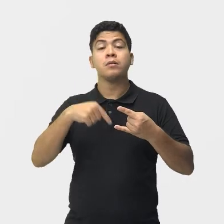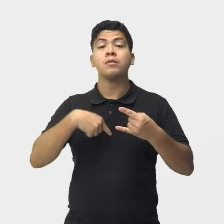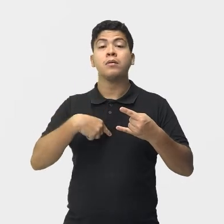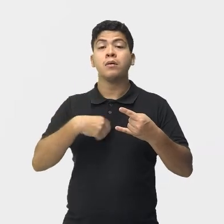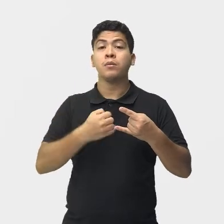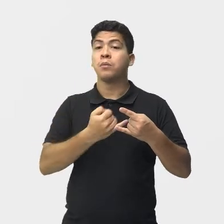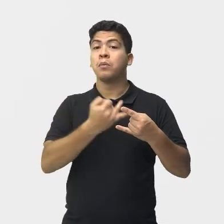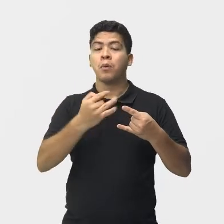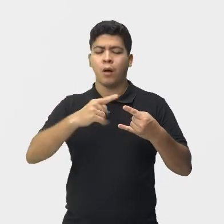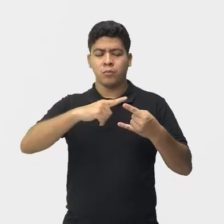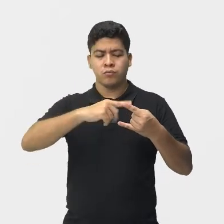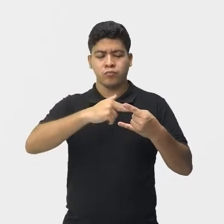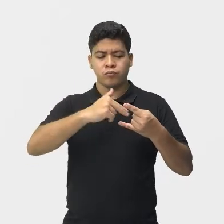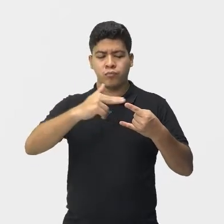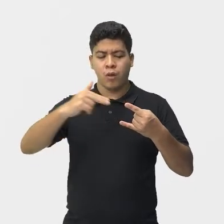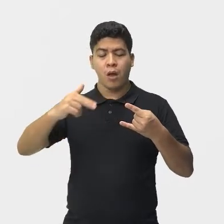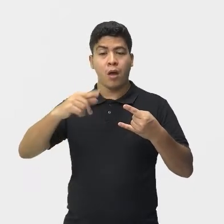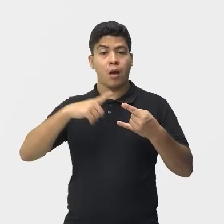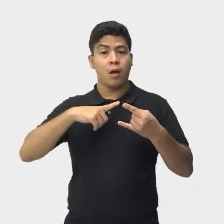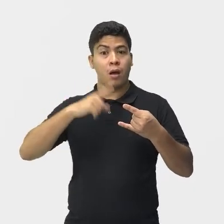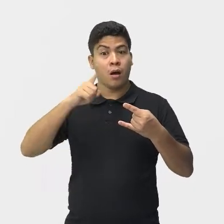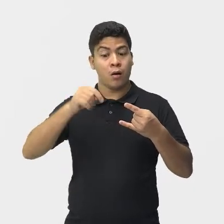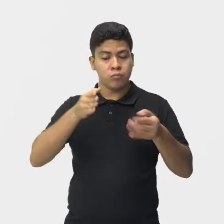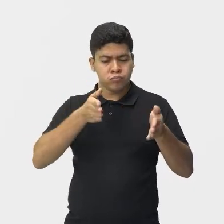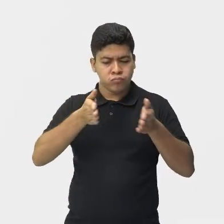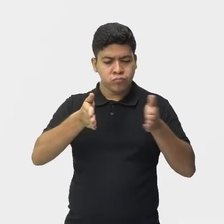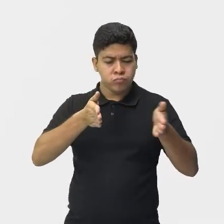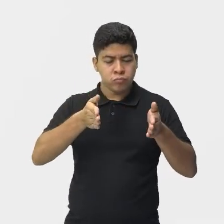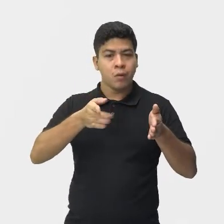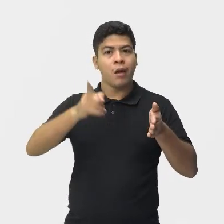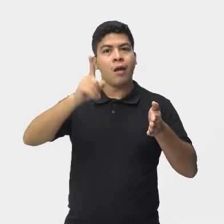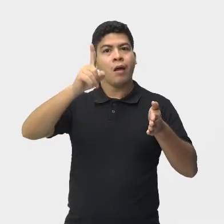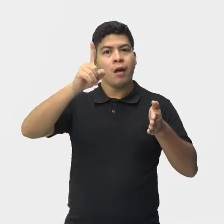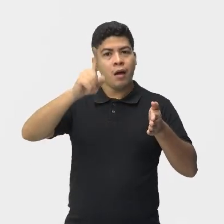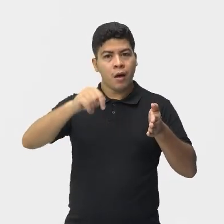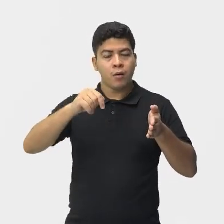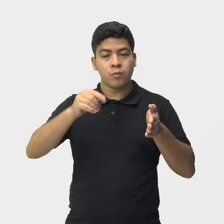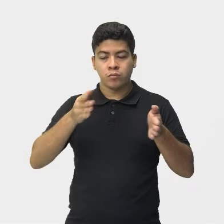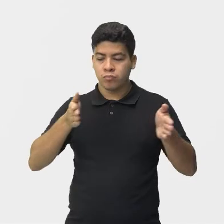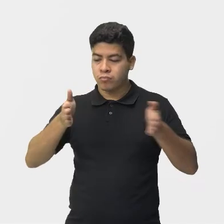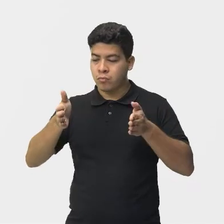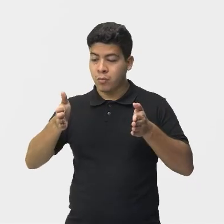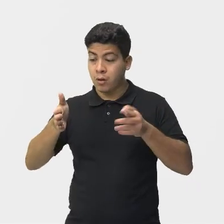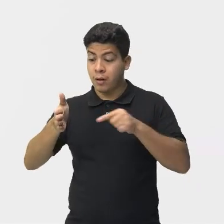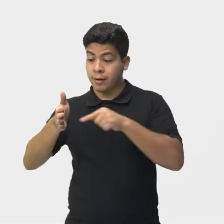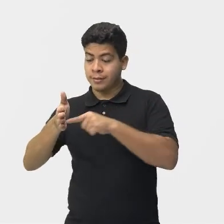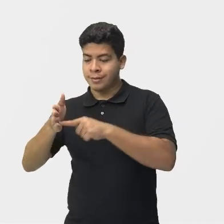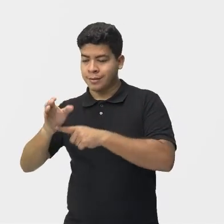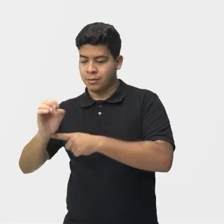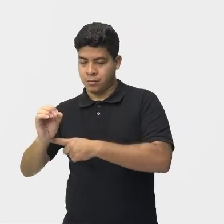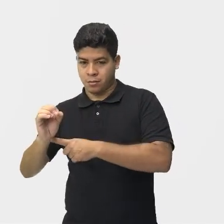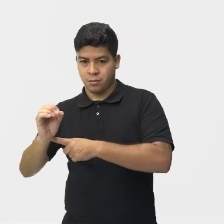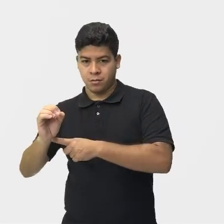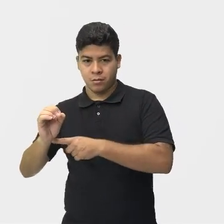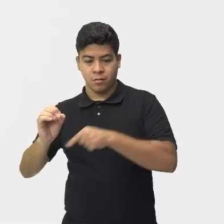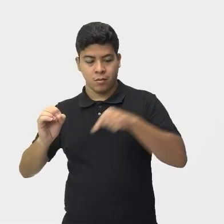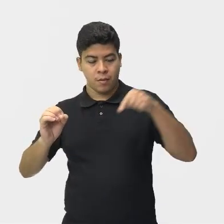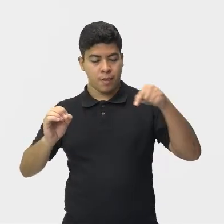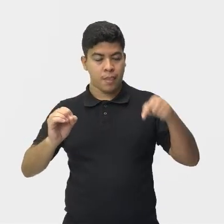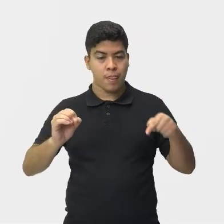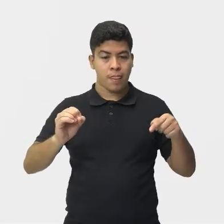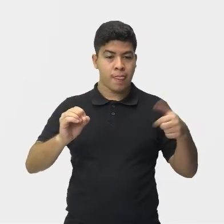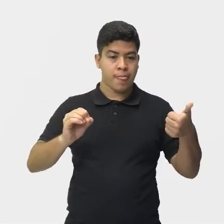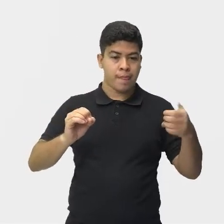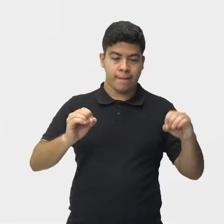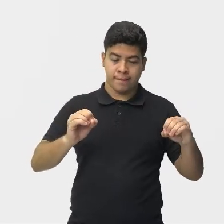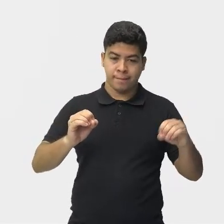aqui, ó, que diz que a área, que é equivalente ao ΔS, é a base maior mais a base menor vezes